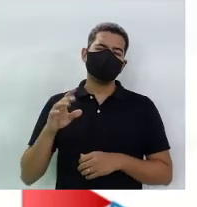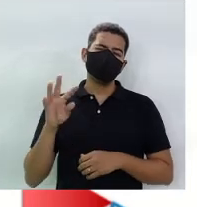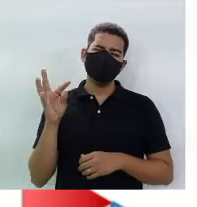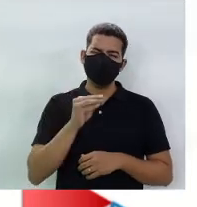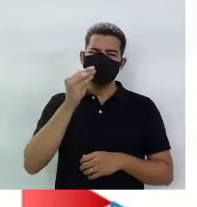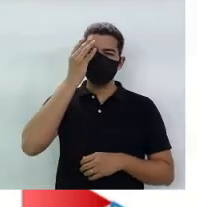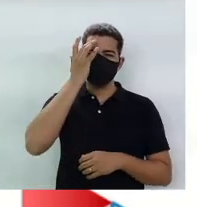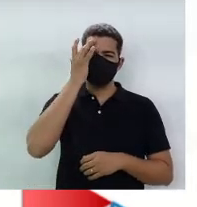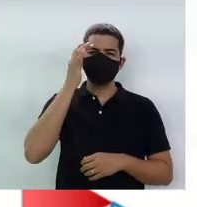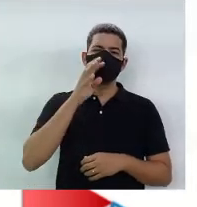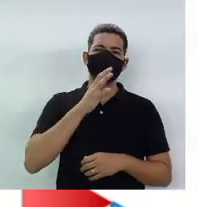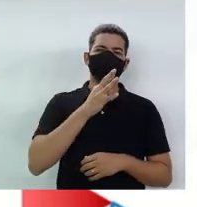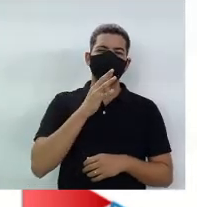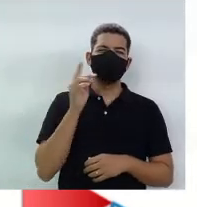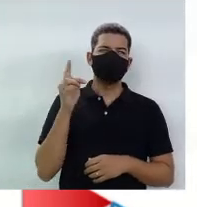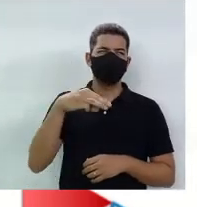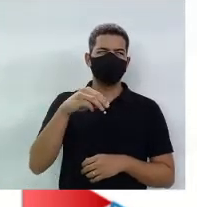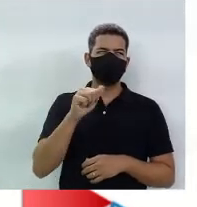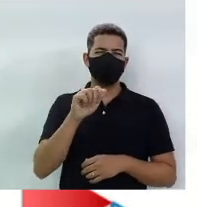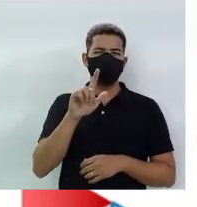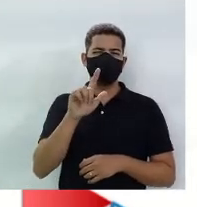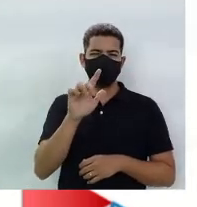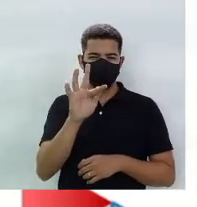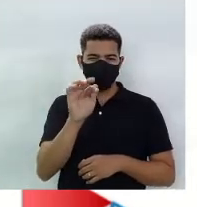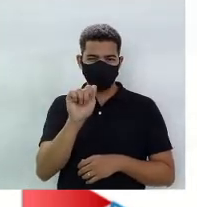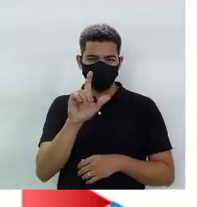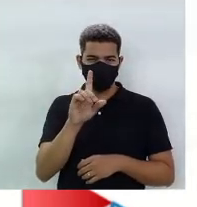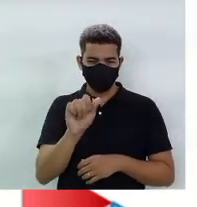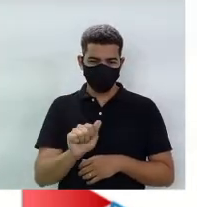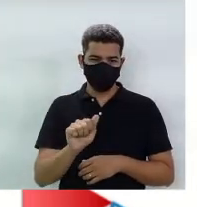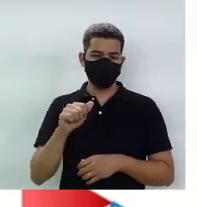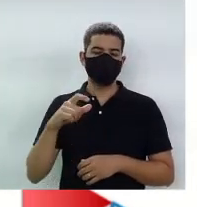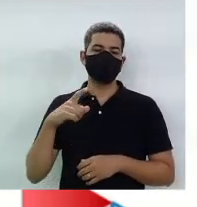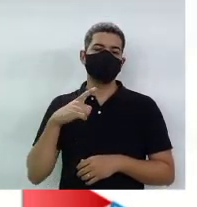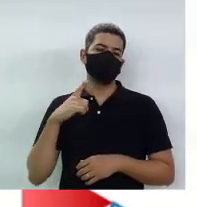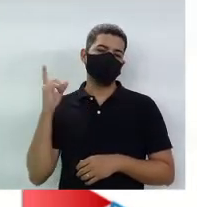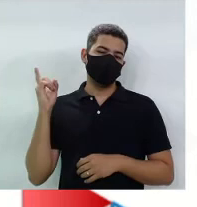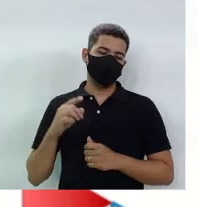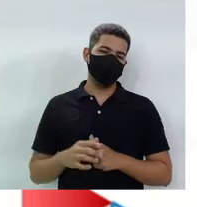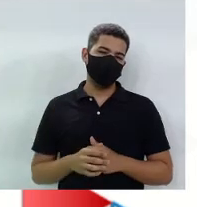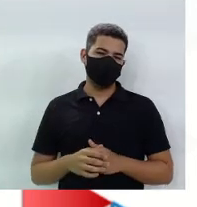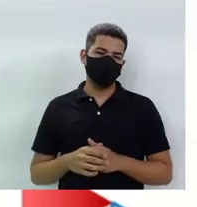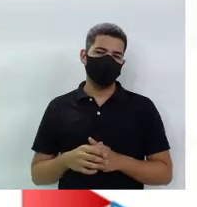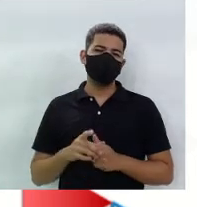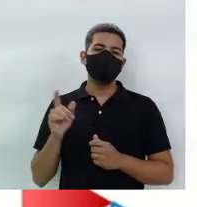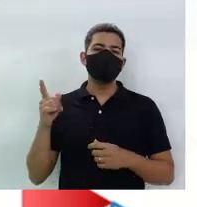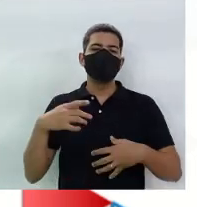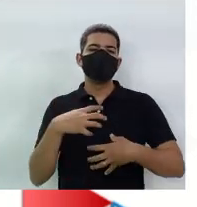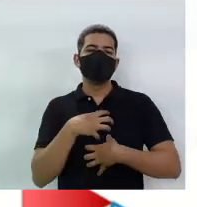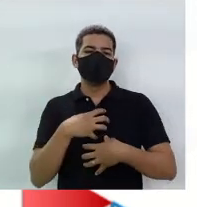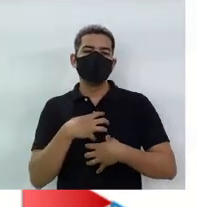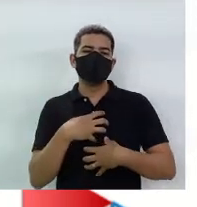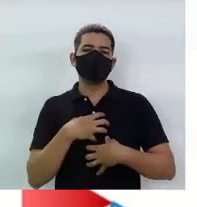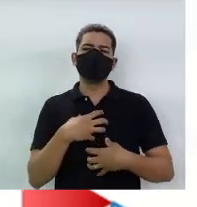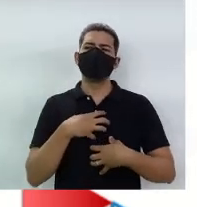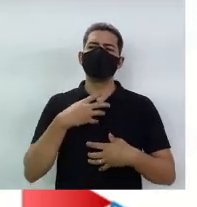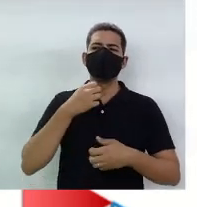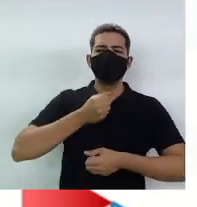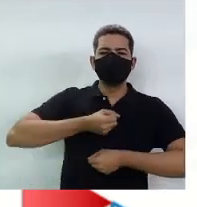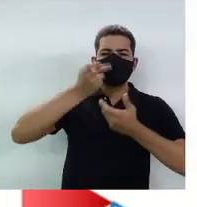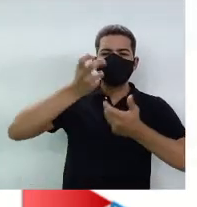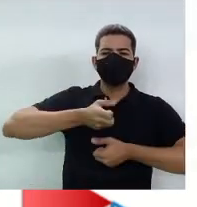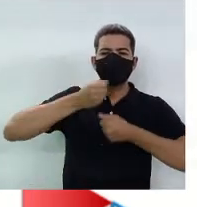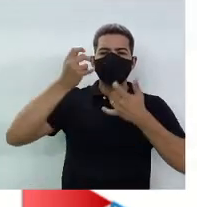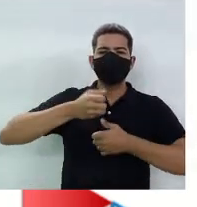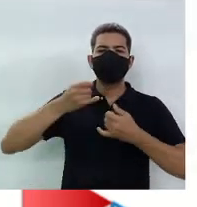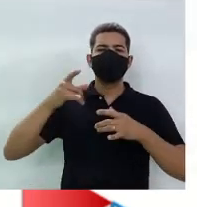de Mafalda, aquela menina, certo? Ela não falseia o que? Os sentimentos, então ela sempre fala usando